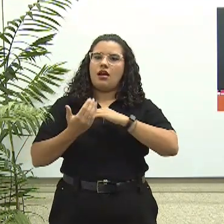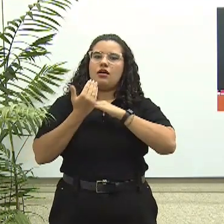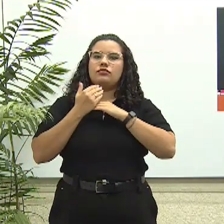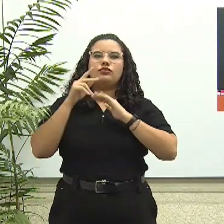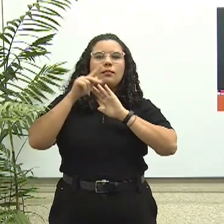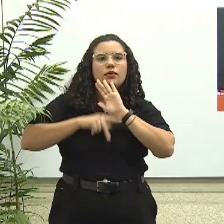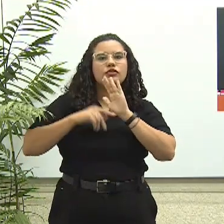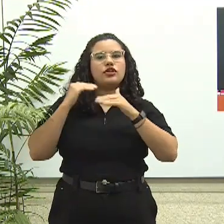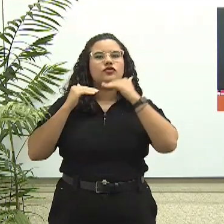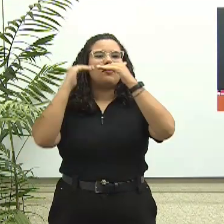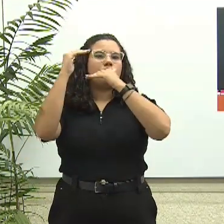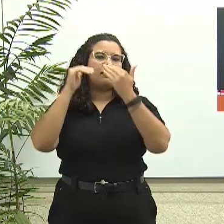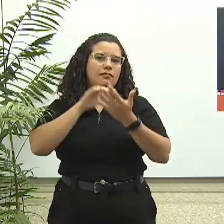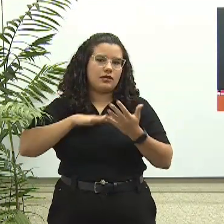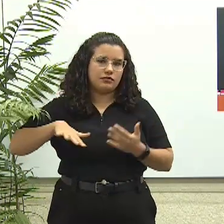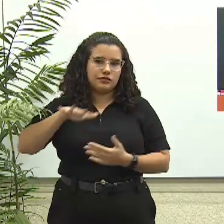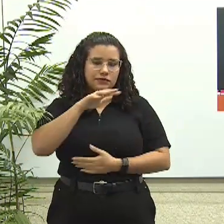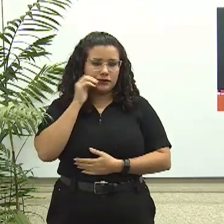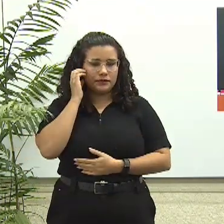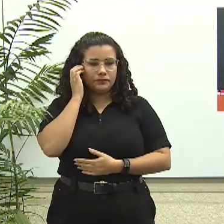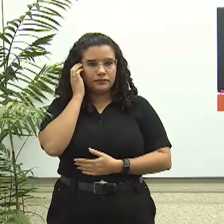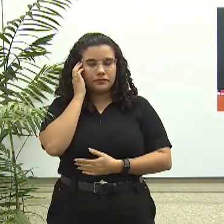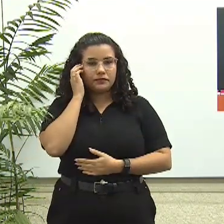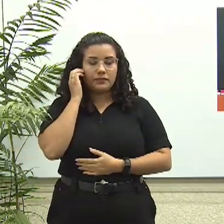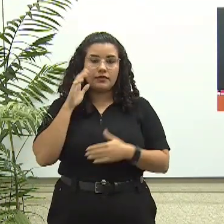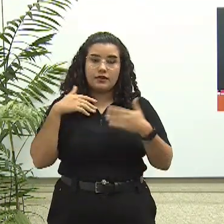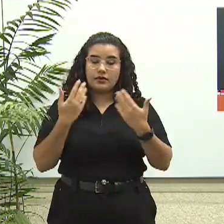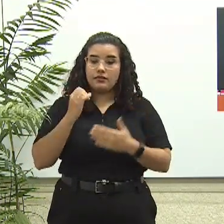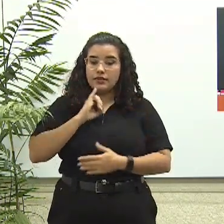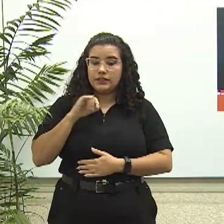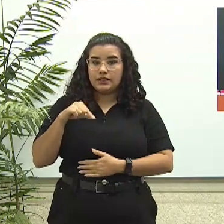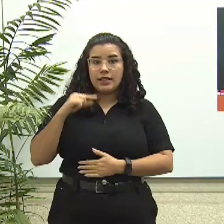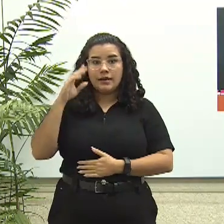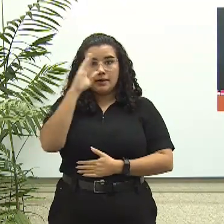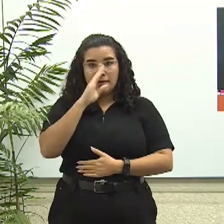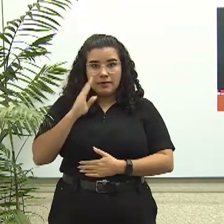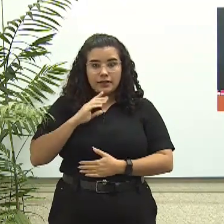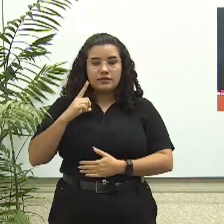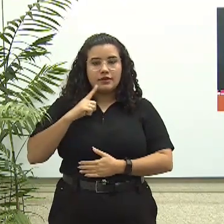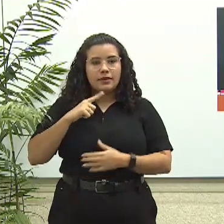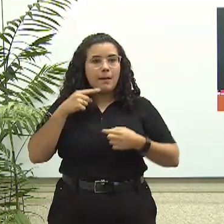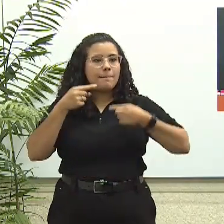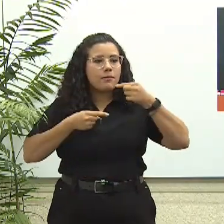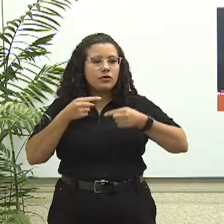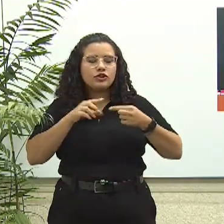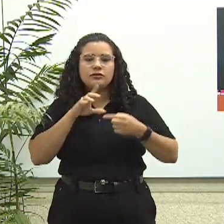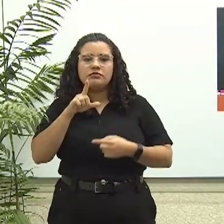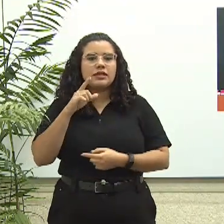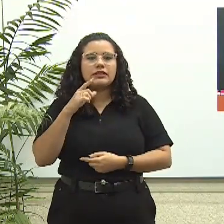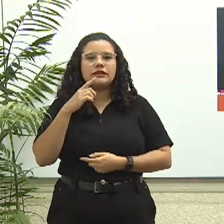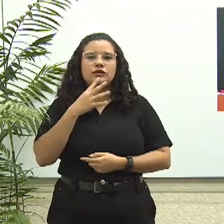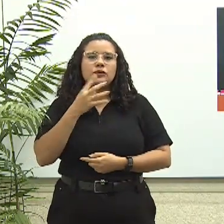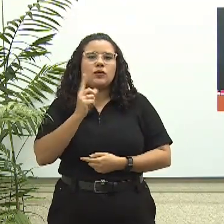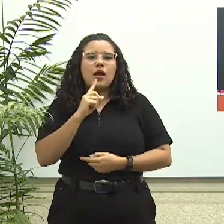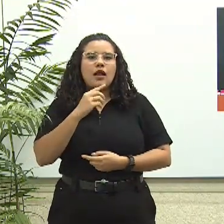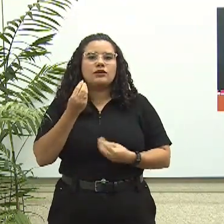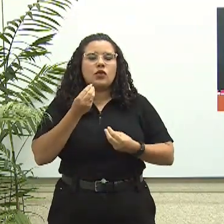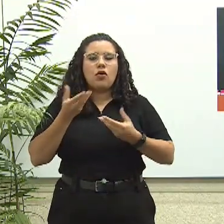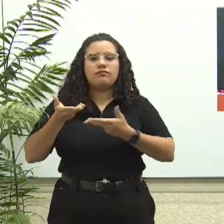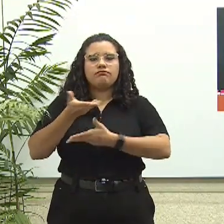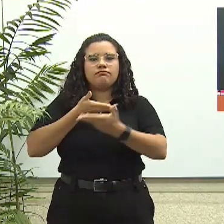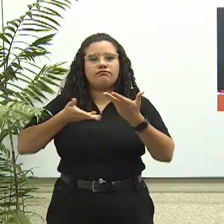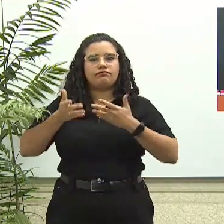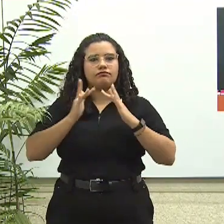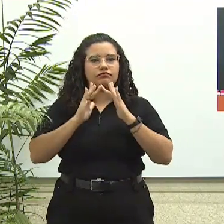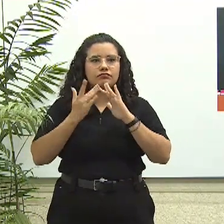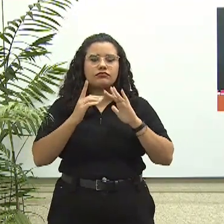Nacional eh Então se o Brasil também enquanto política não entende essas correlações e eu acho que a